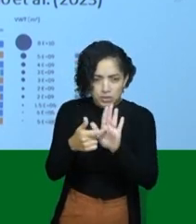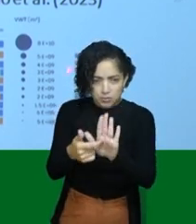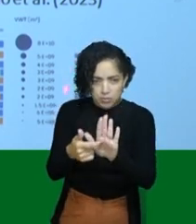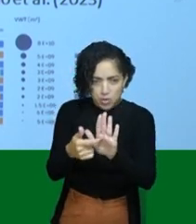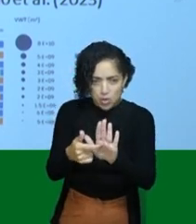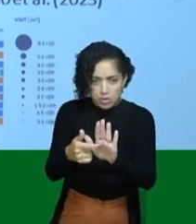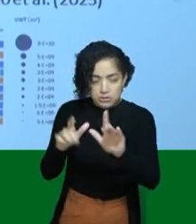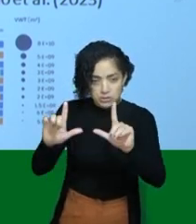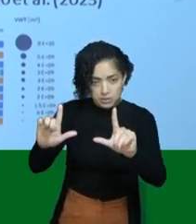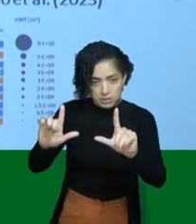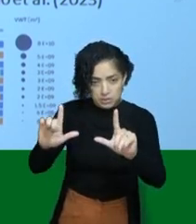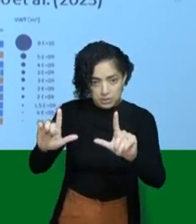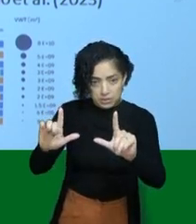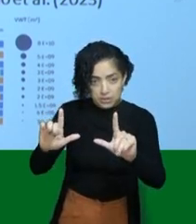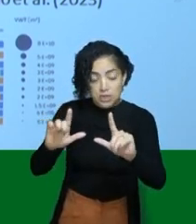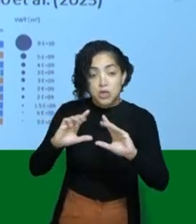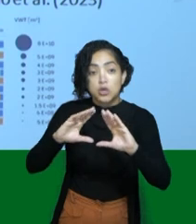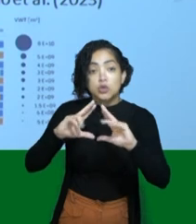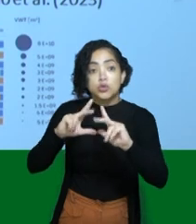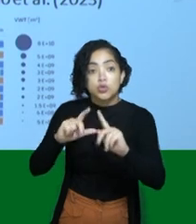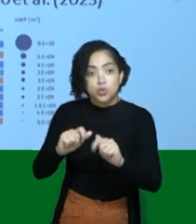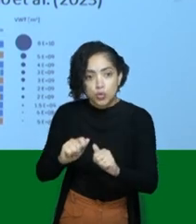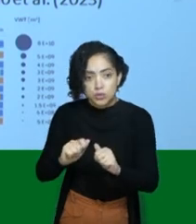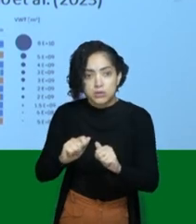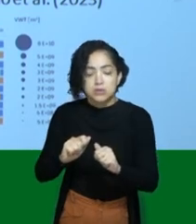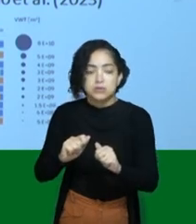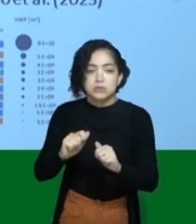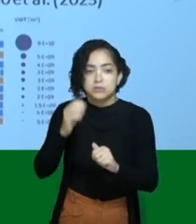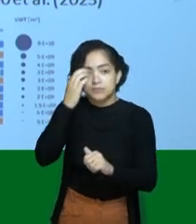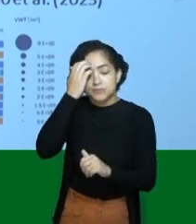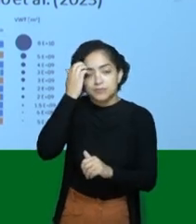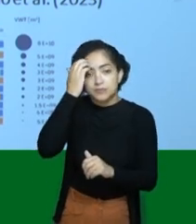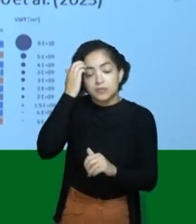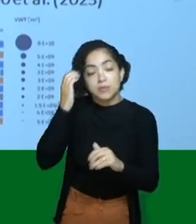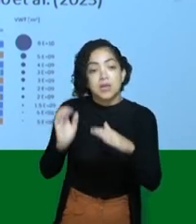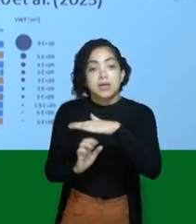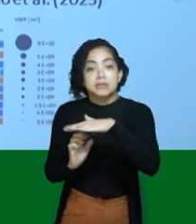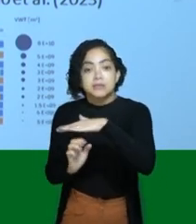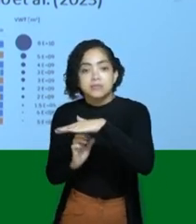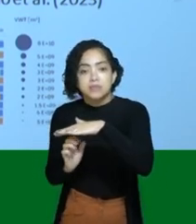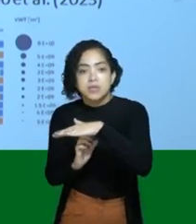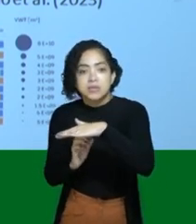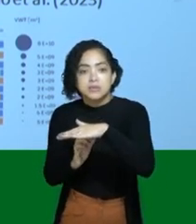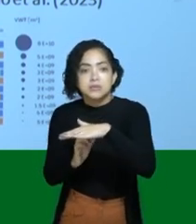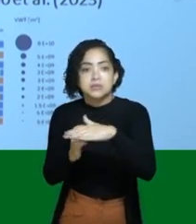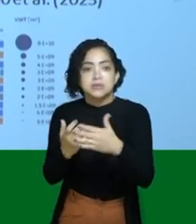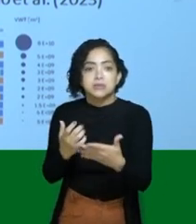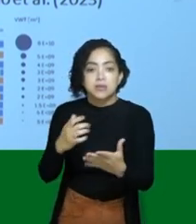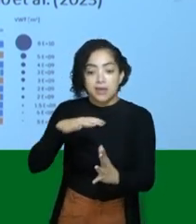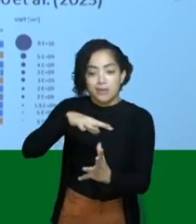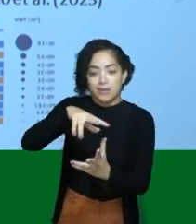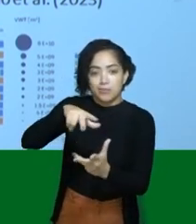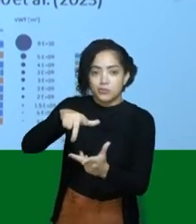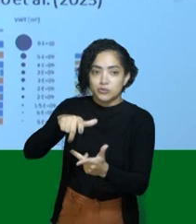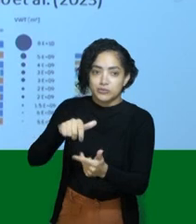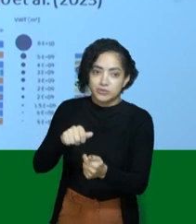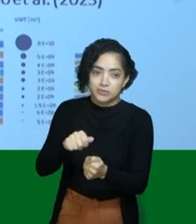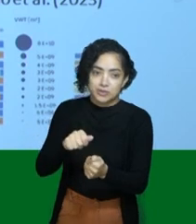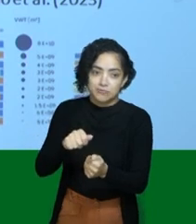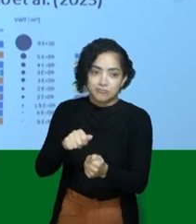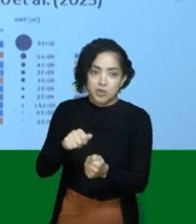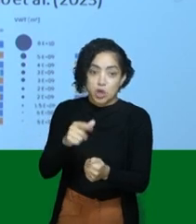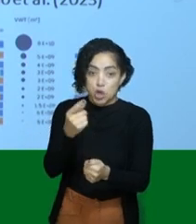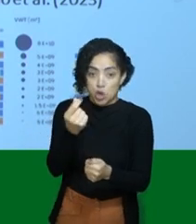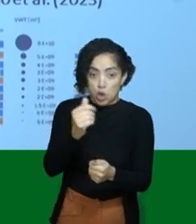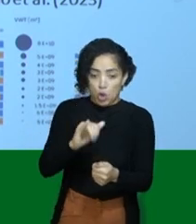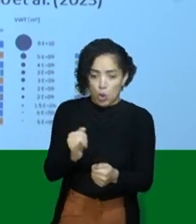E se você olhar aqui, todas elas multinacional. Então, lucro não fica para a gente. Não tem lucro